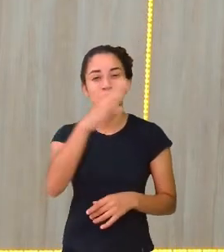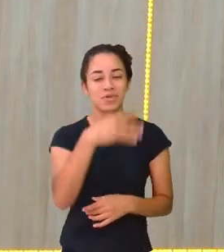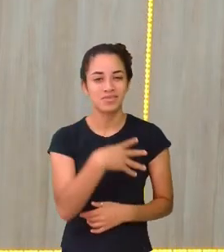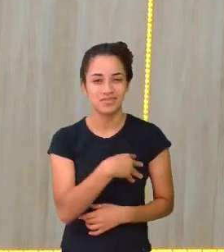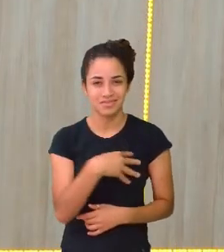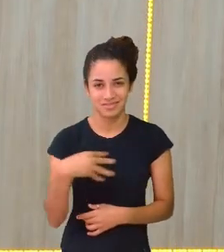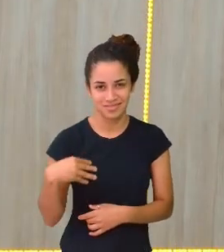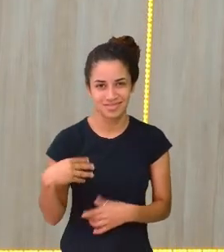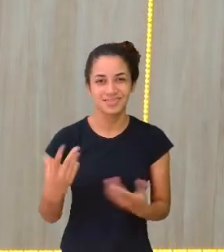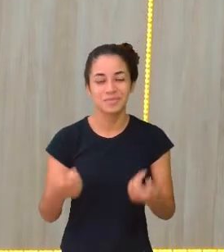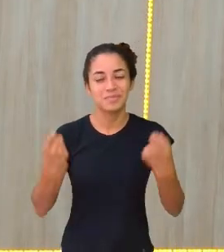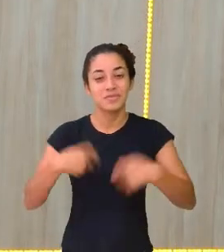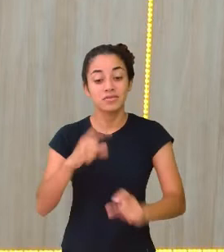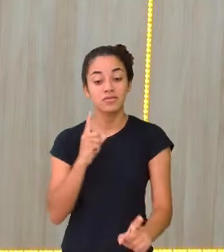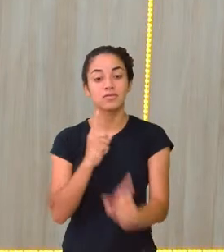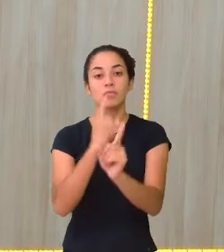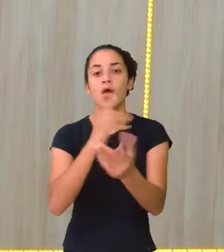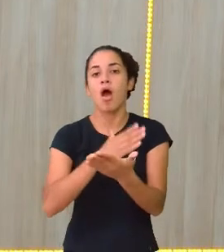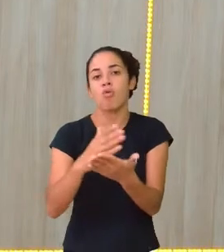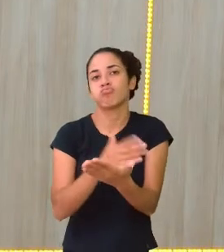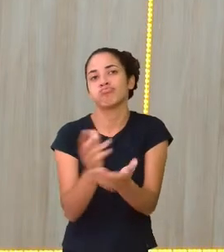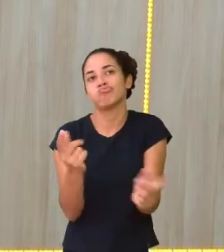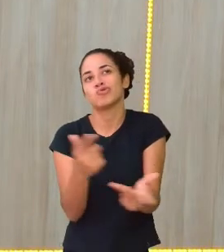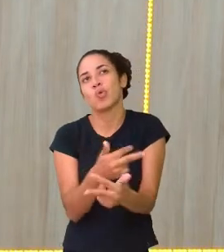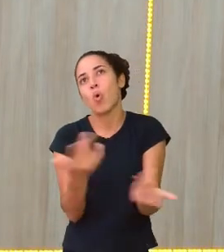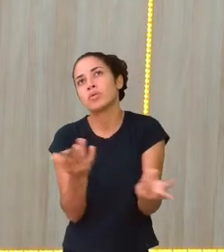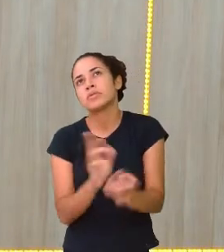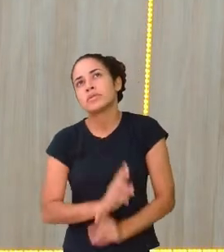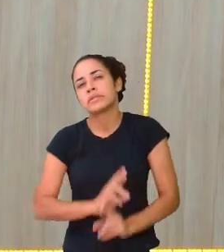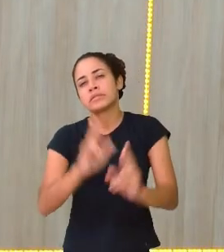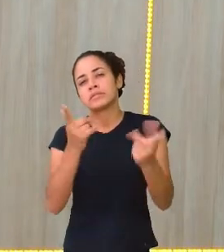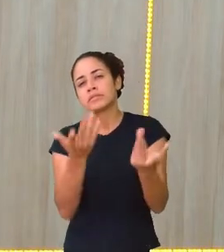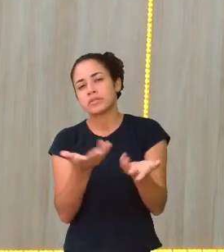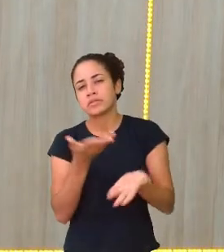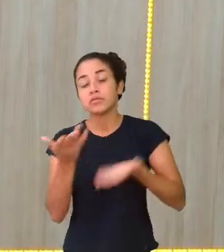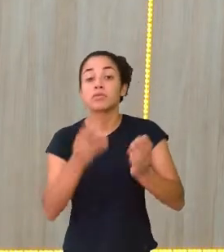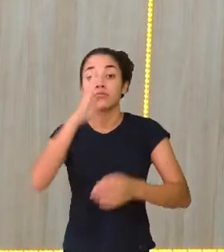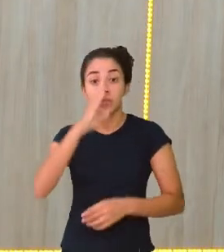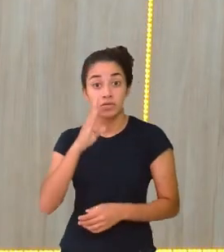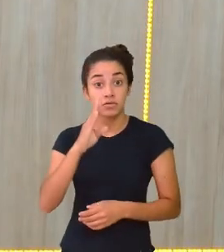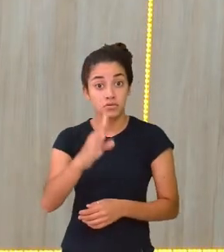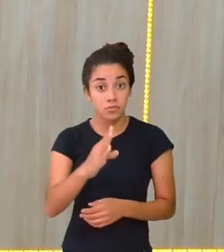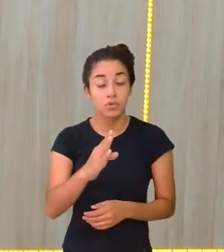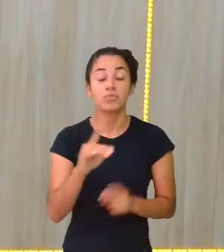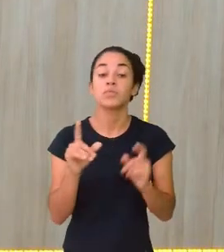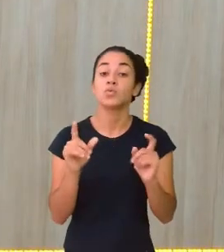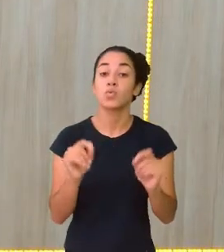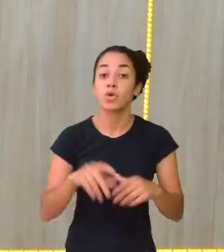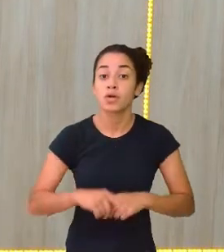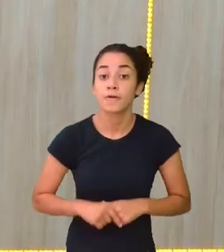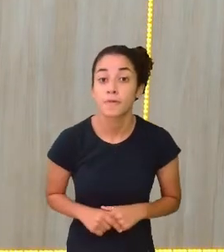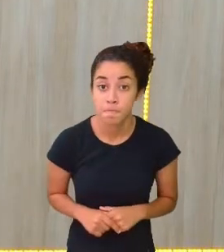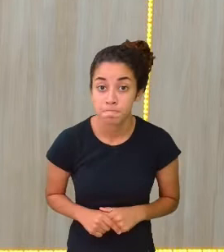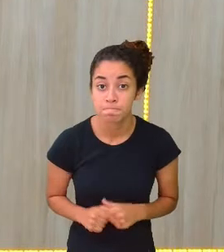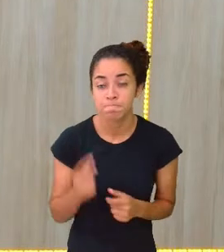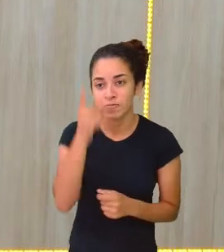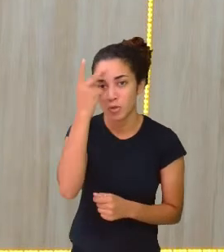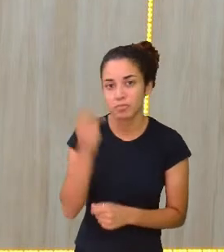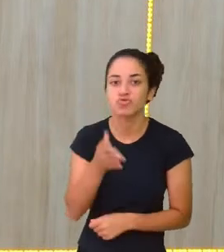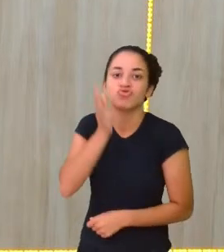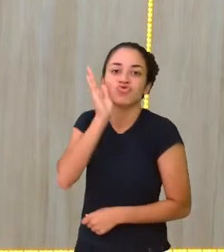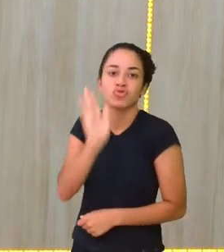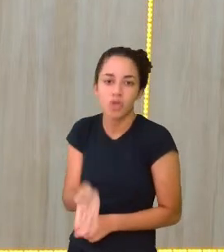mamas, para descobrir alguma coisa diferente, não é? Principalmente a questão aí de pessoas que já têm